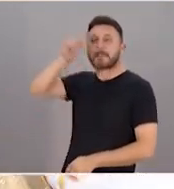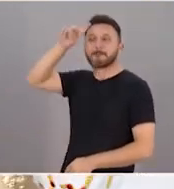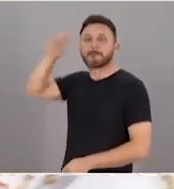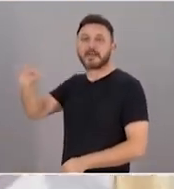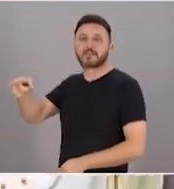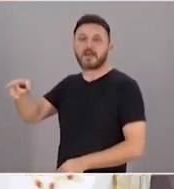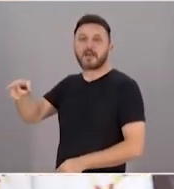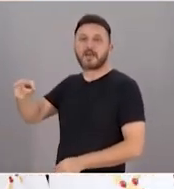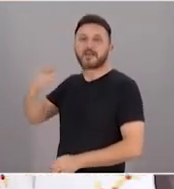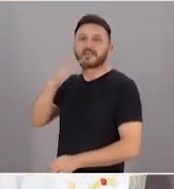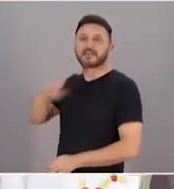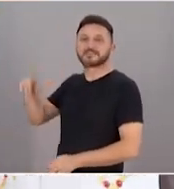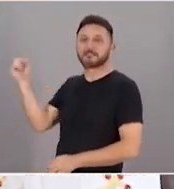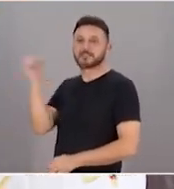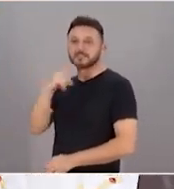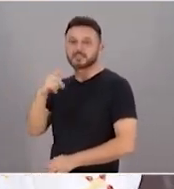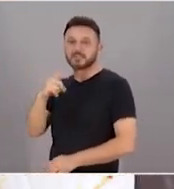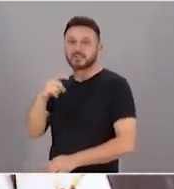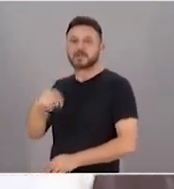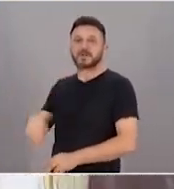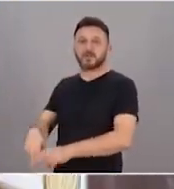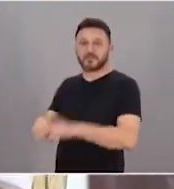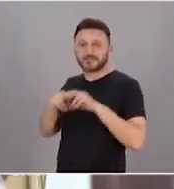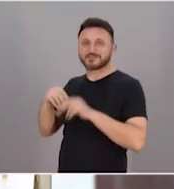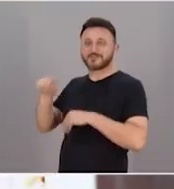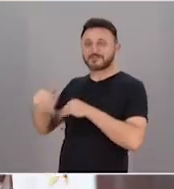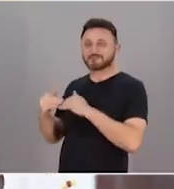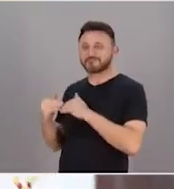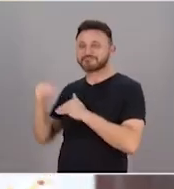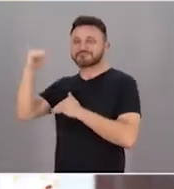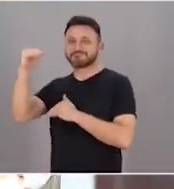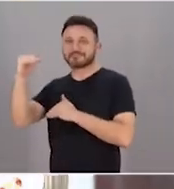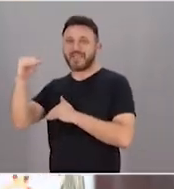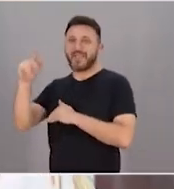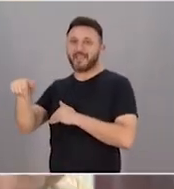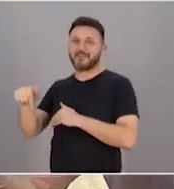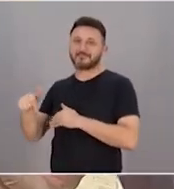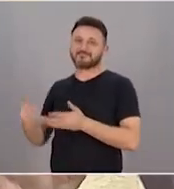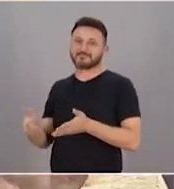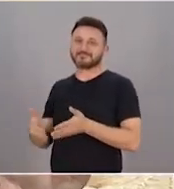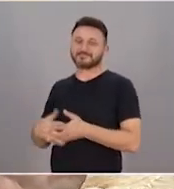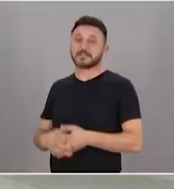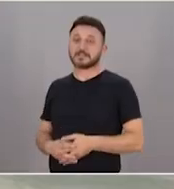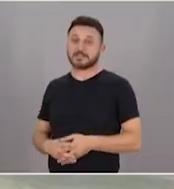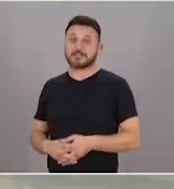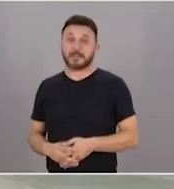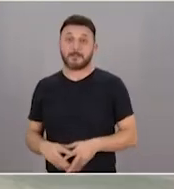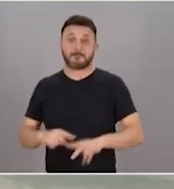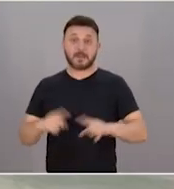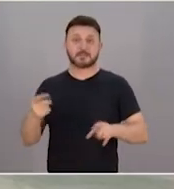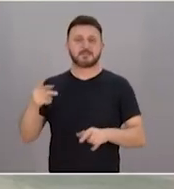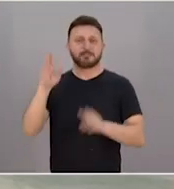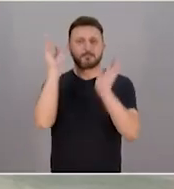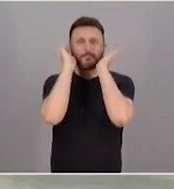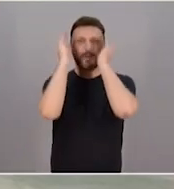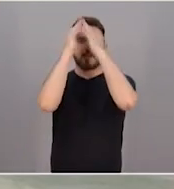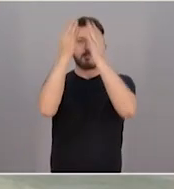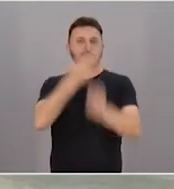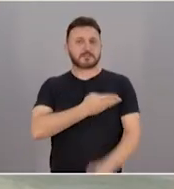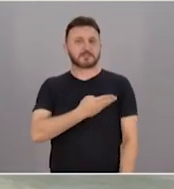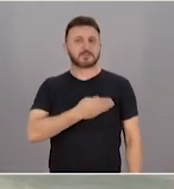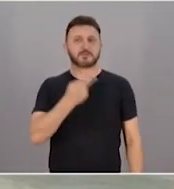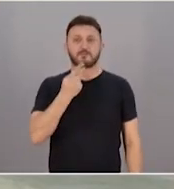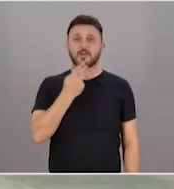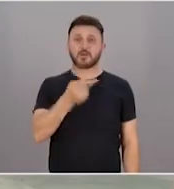criar a cultura do discernimento, da verdade, a